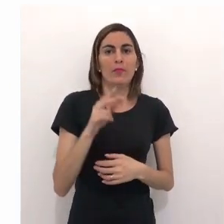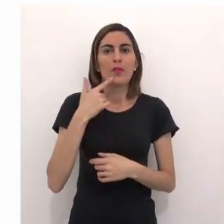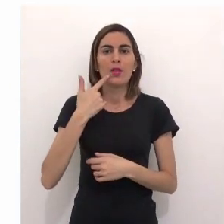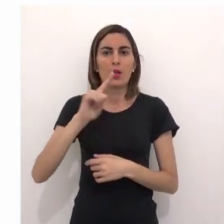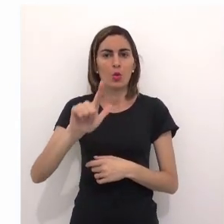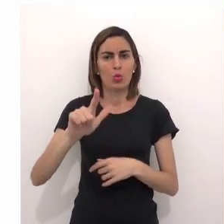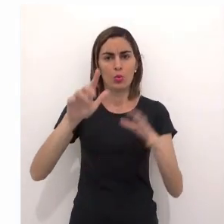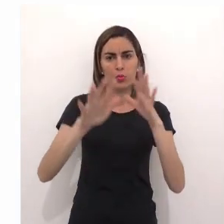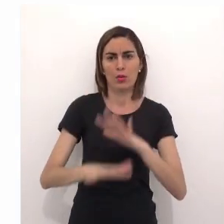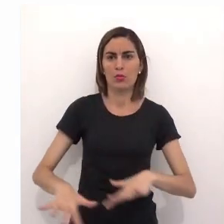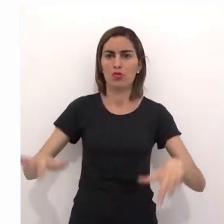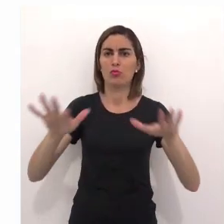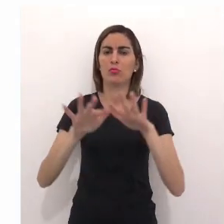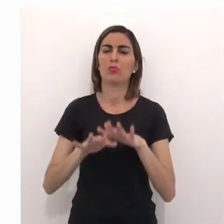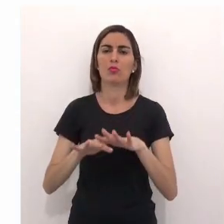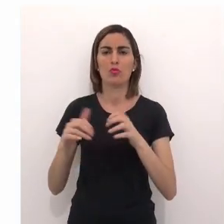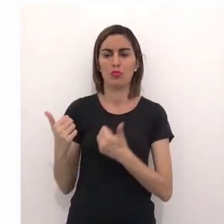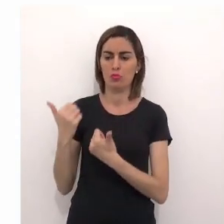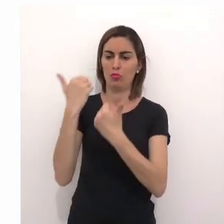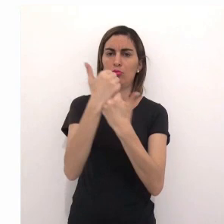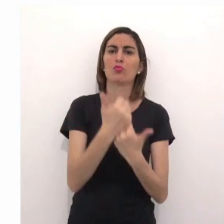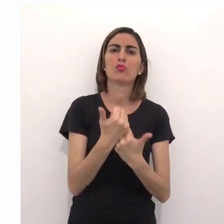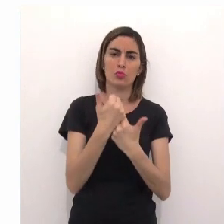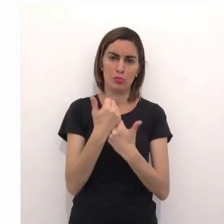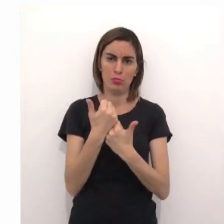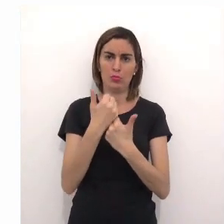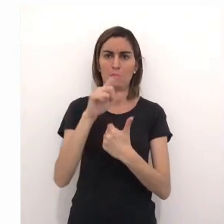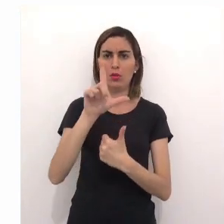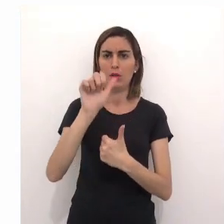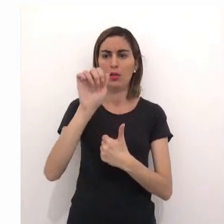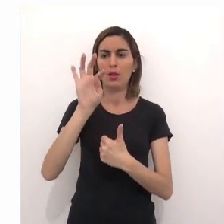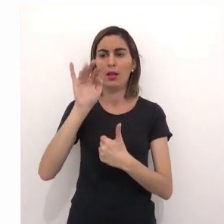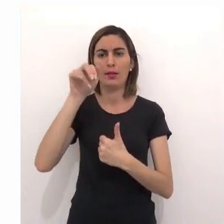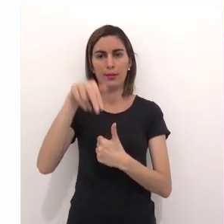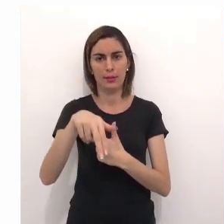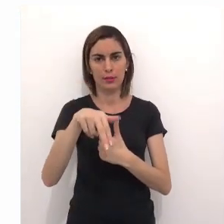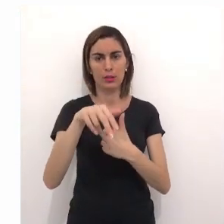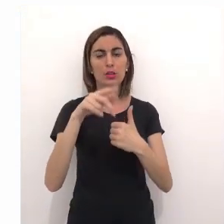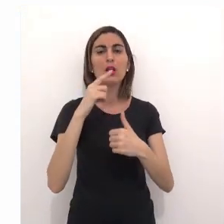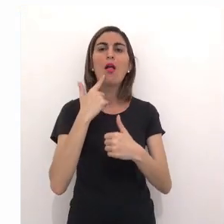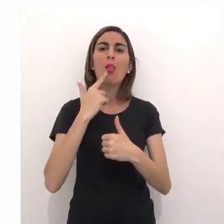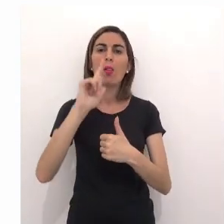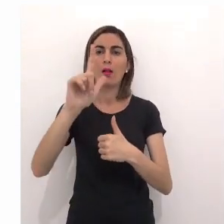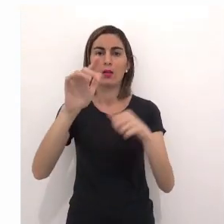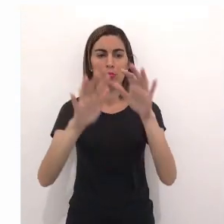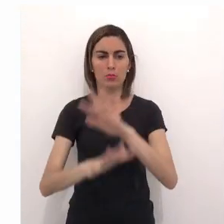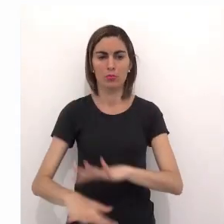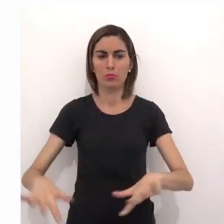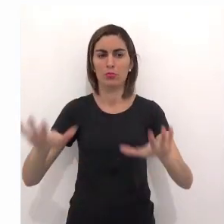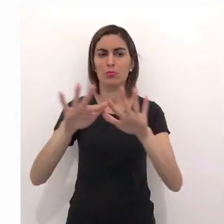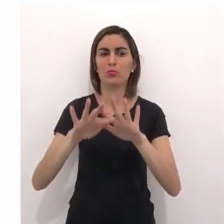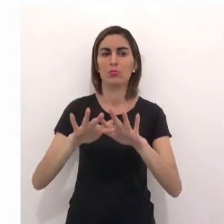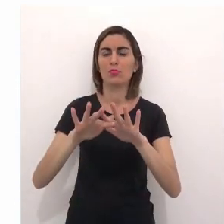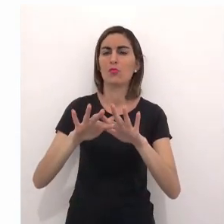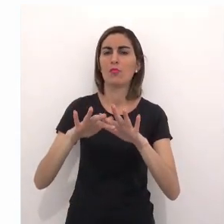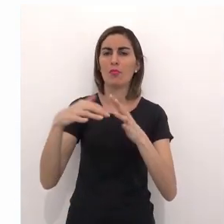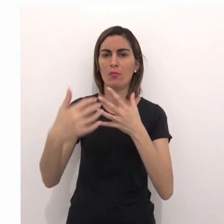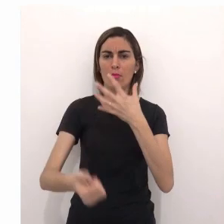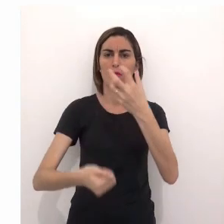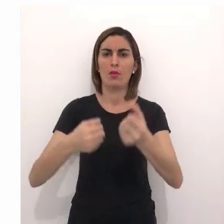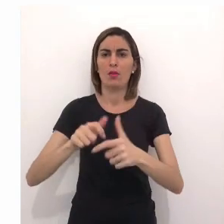Então vamos substituir o latim pela língua geral, que abrigou praticamente